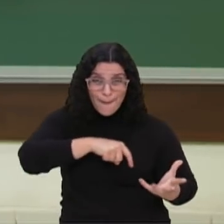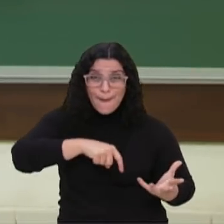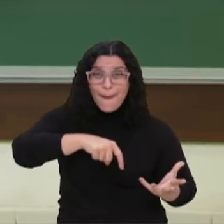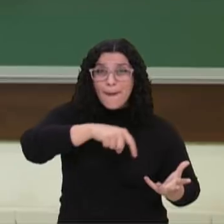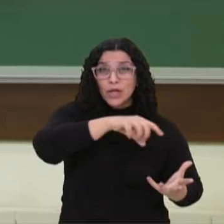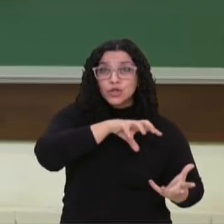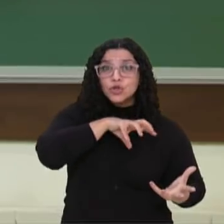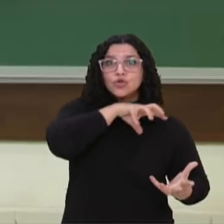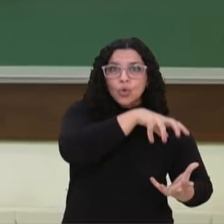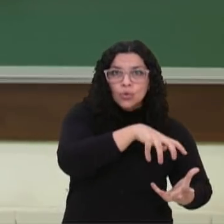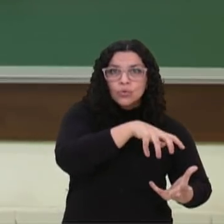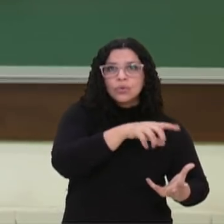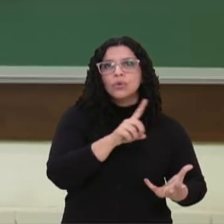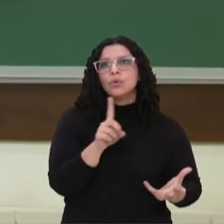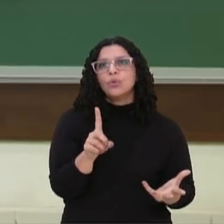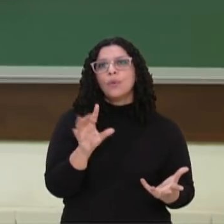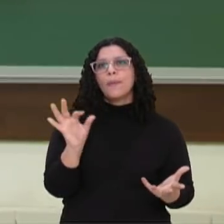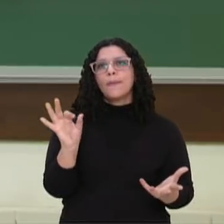todo esse